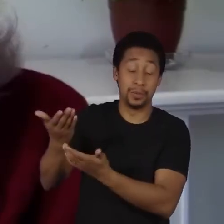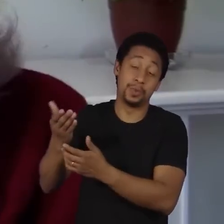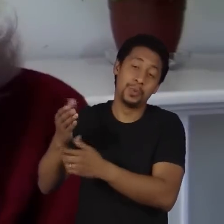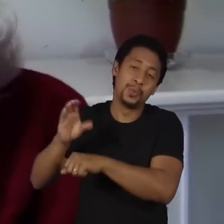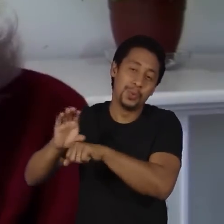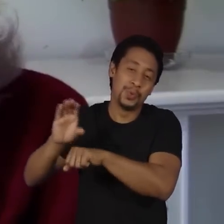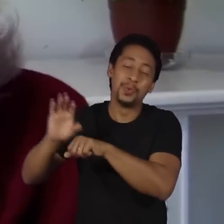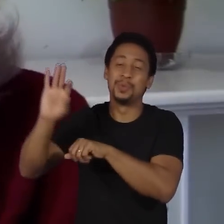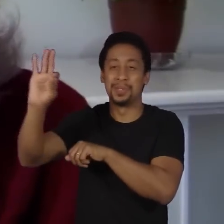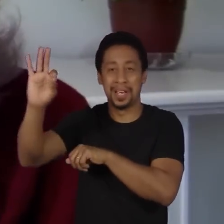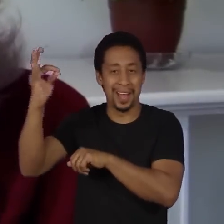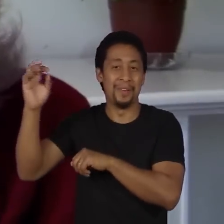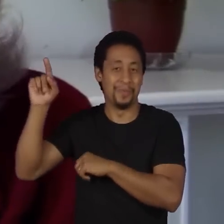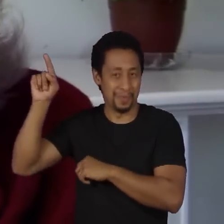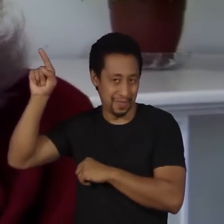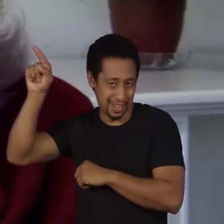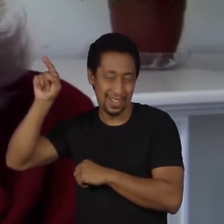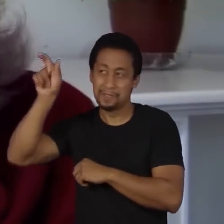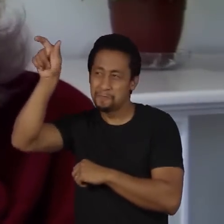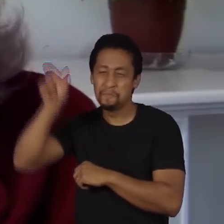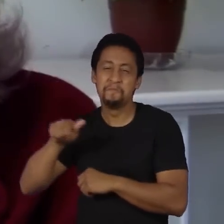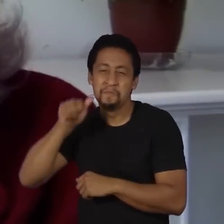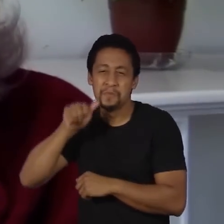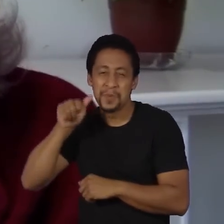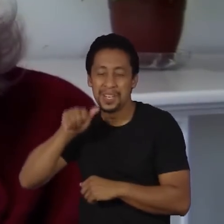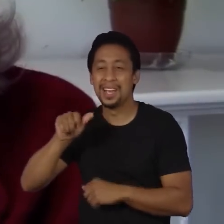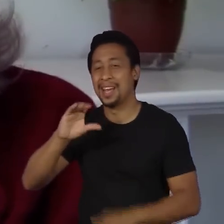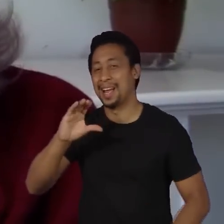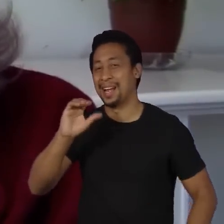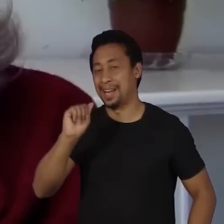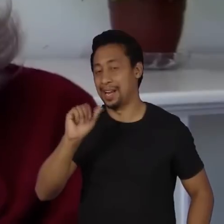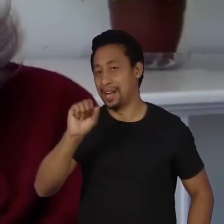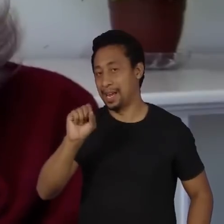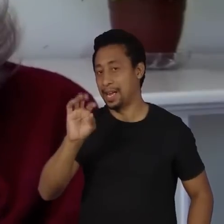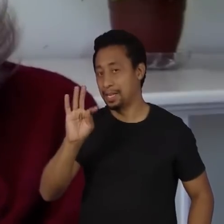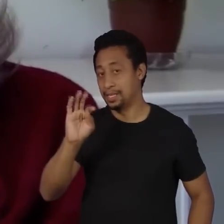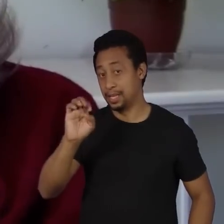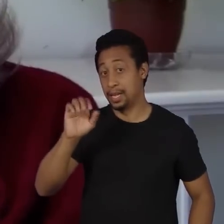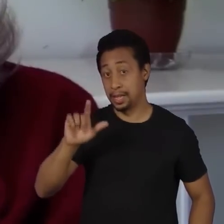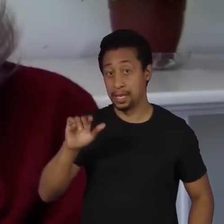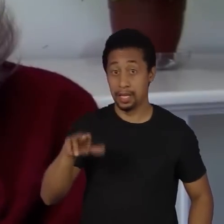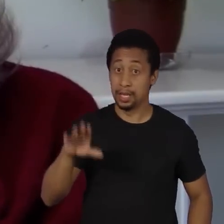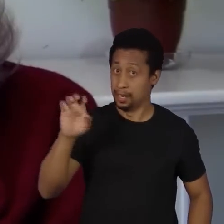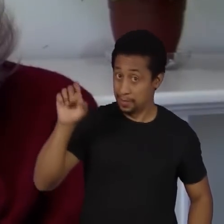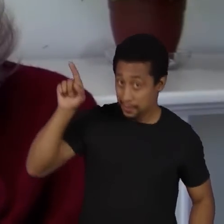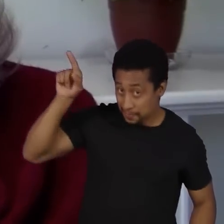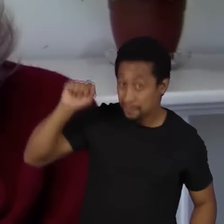França com Catherine Dasté. Então, ela tinha uma